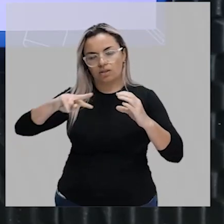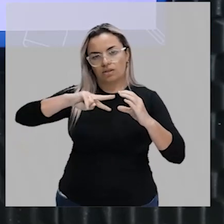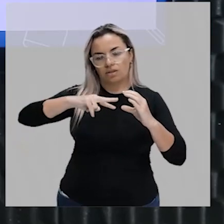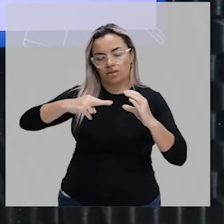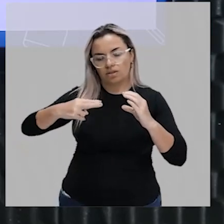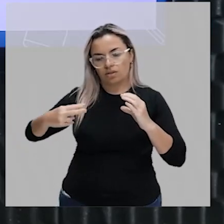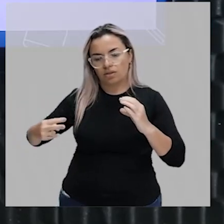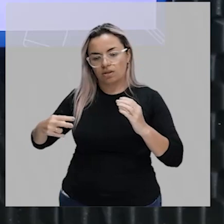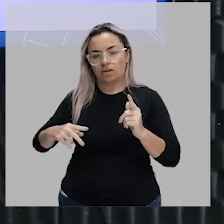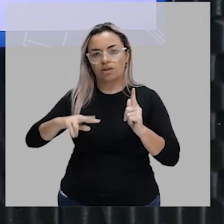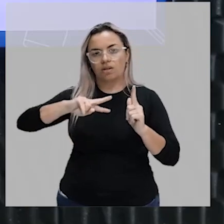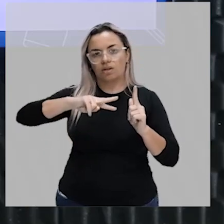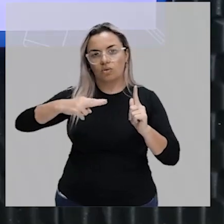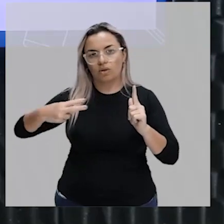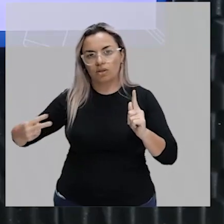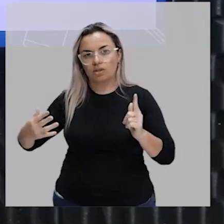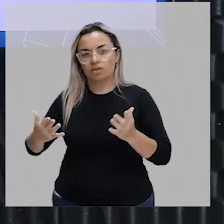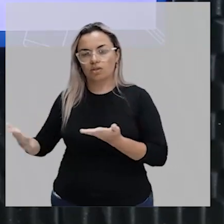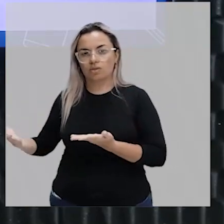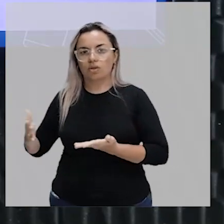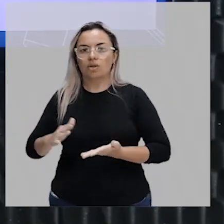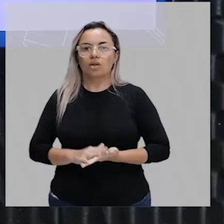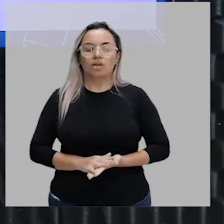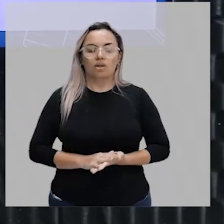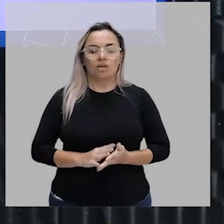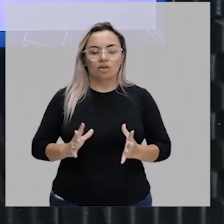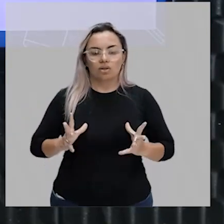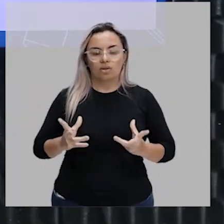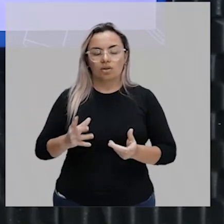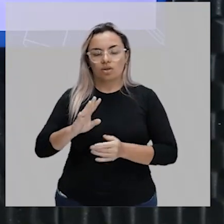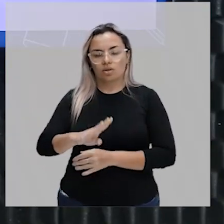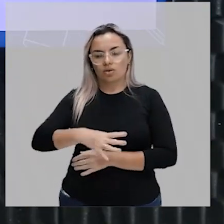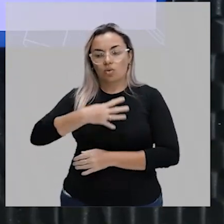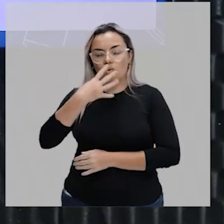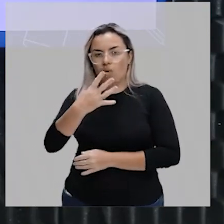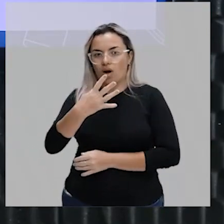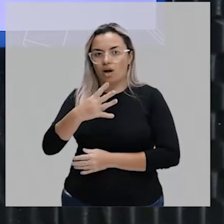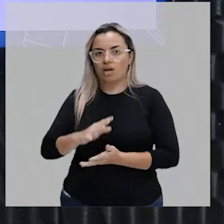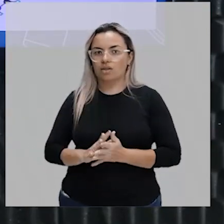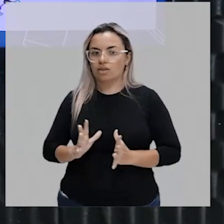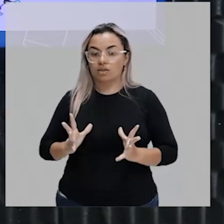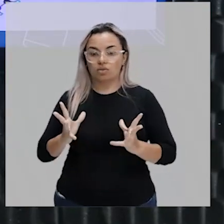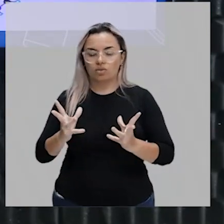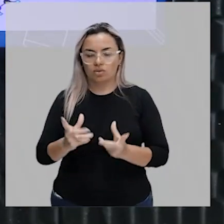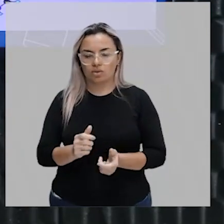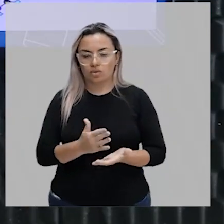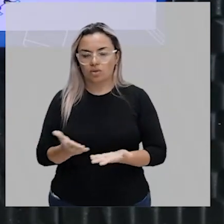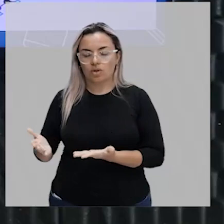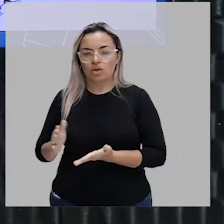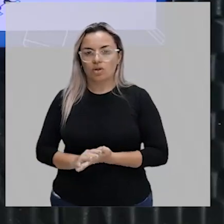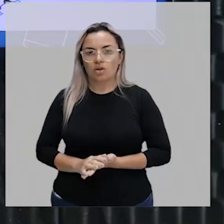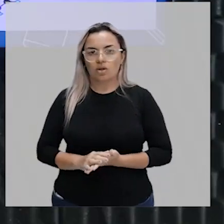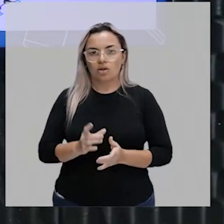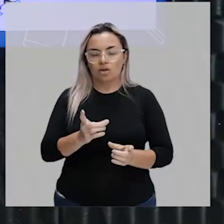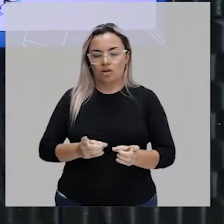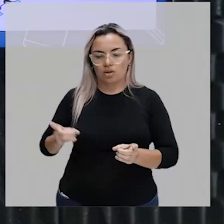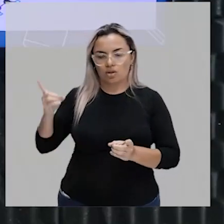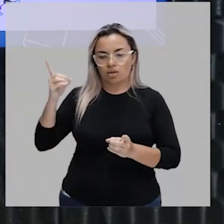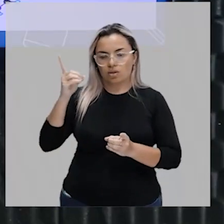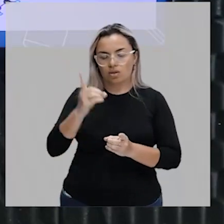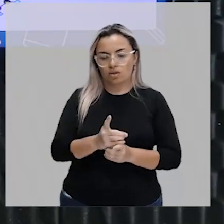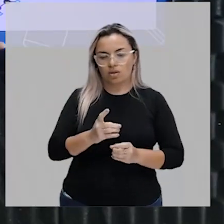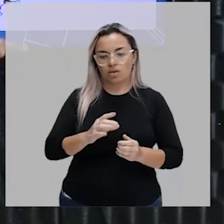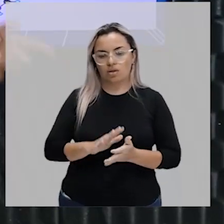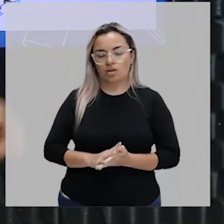e guanina, tá? São 4. Qual foi a base nitrogenada que eles encontraram?